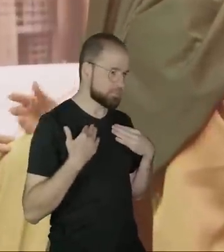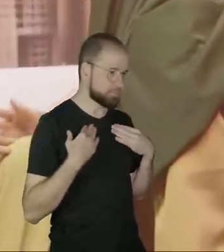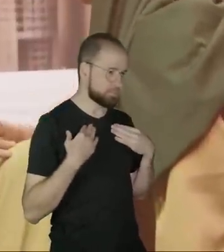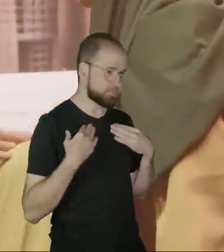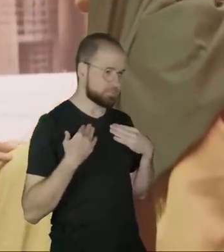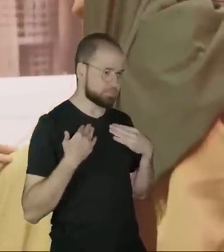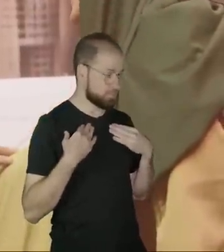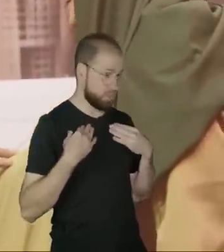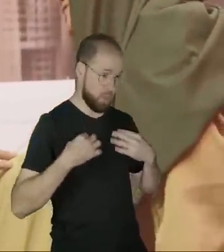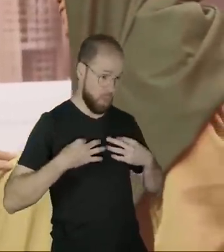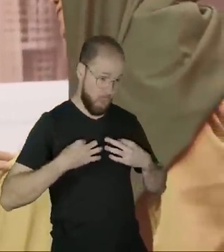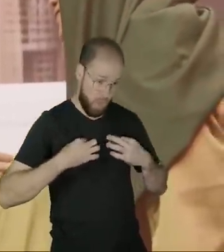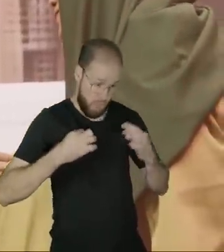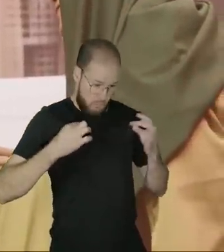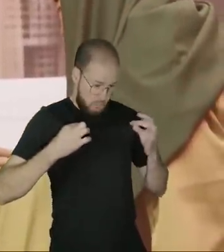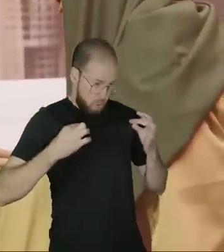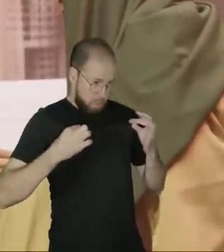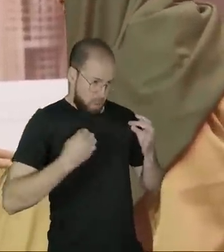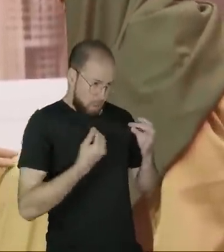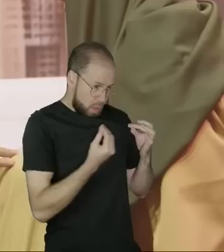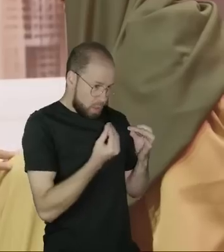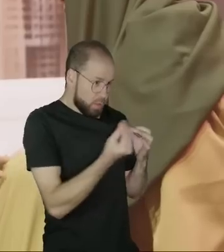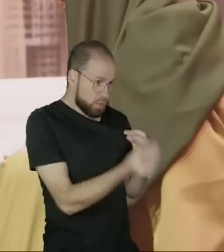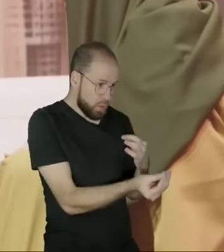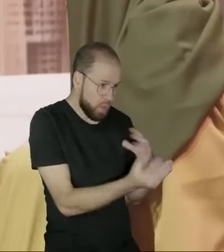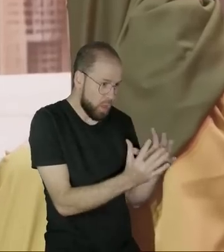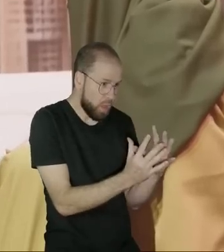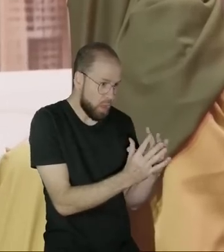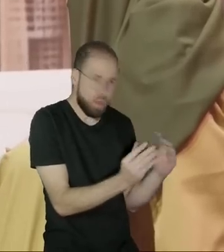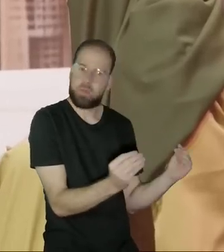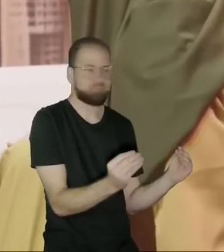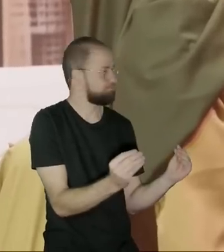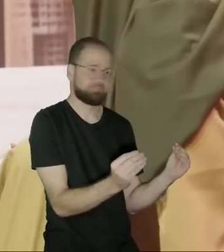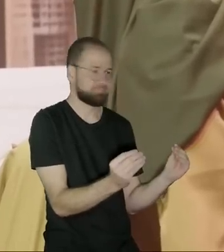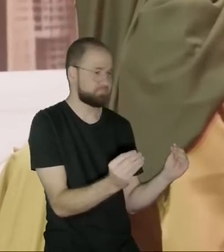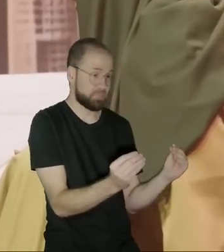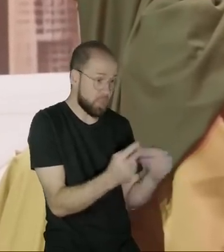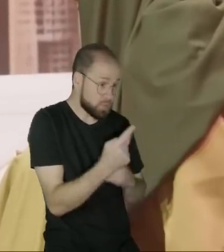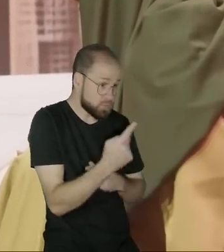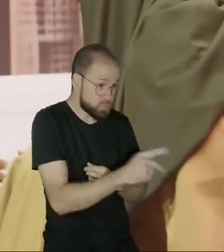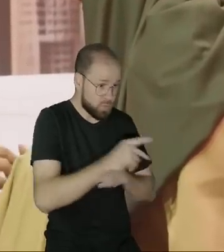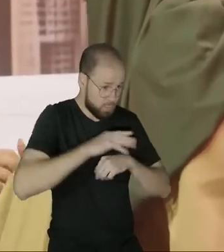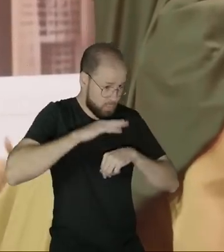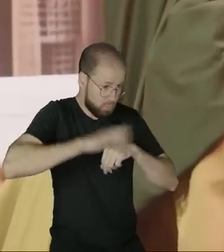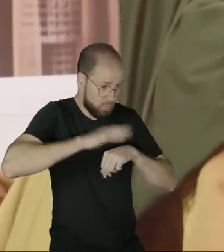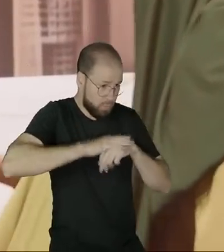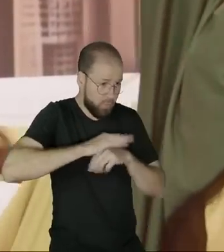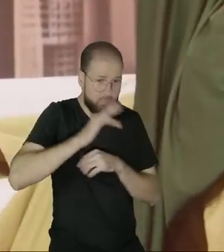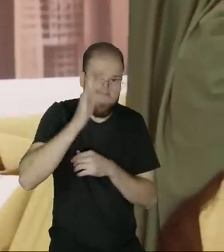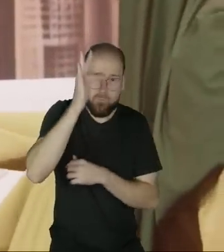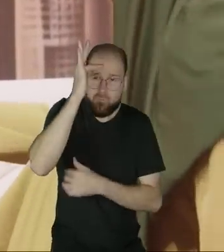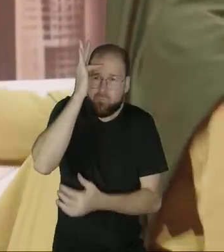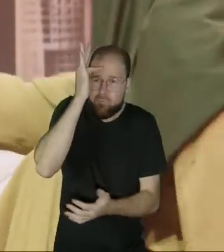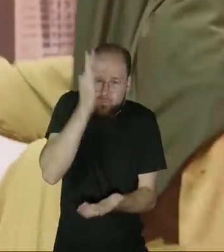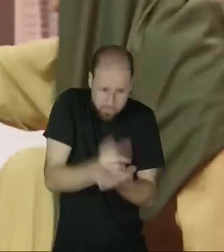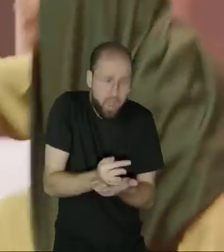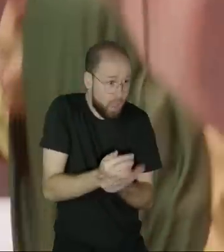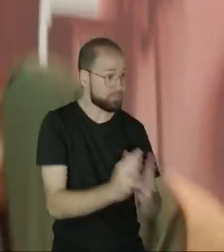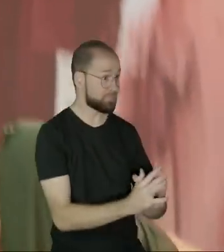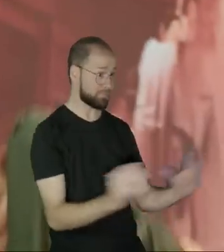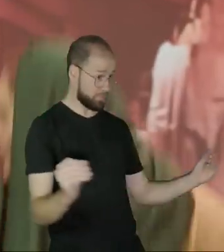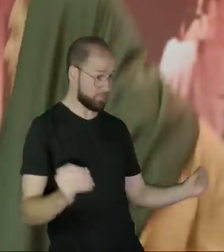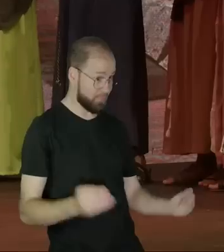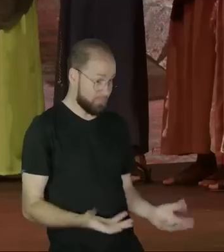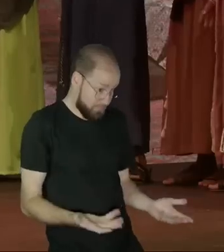Não foi a minha roupa. Foi a sua fé que te salvou. Vamos,